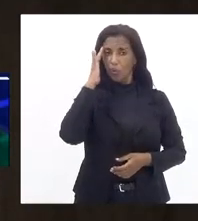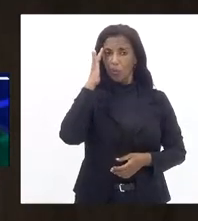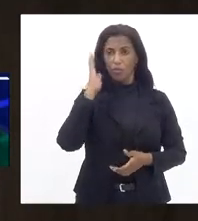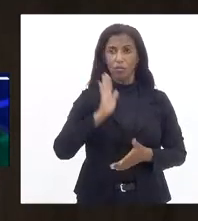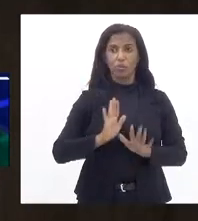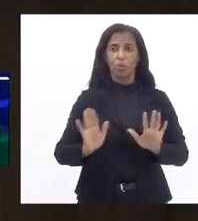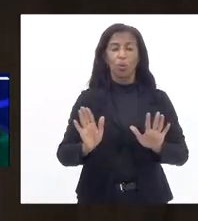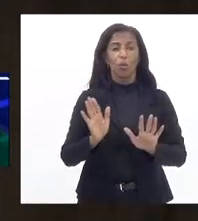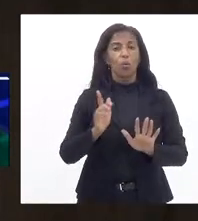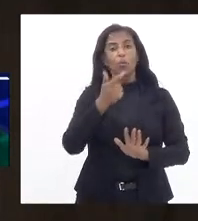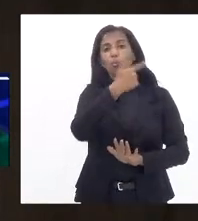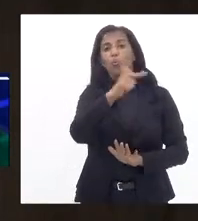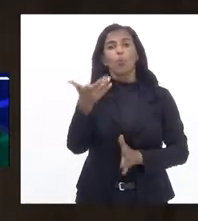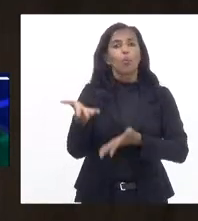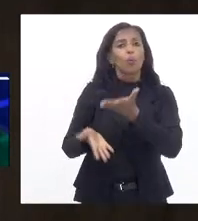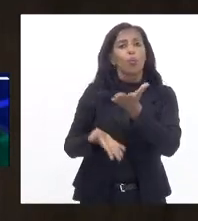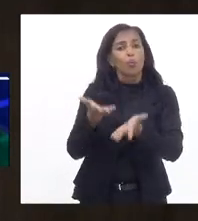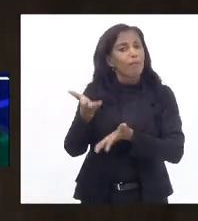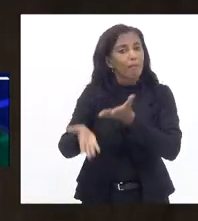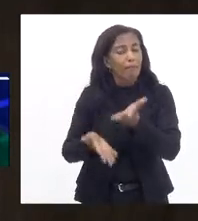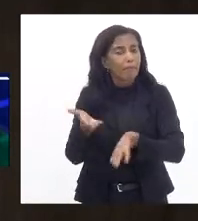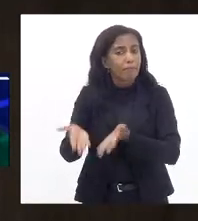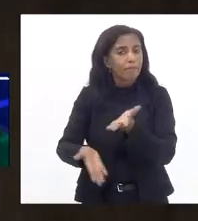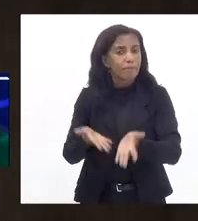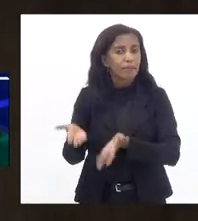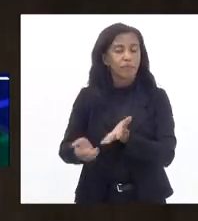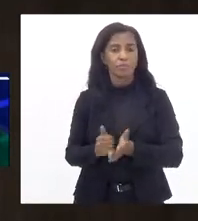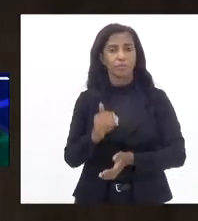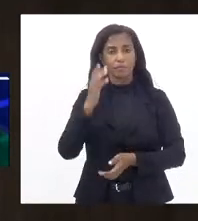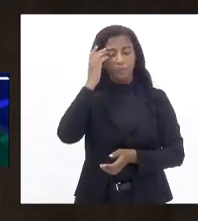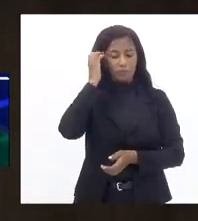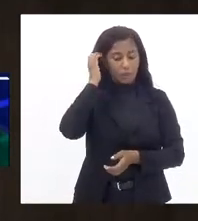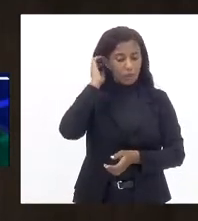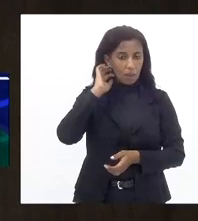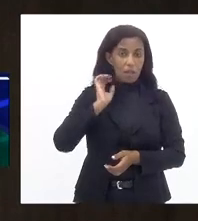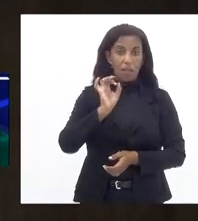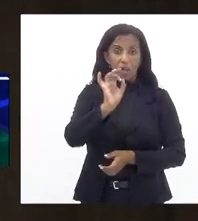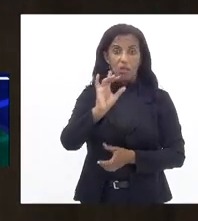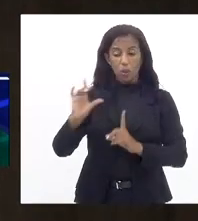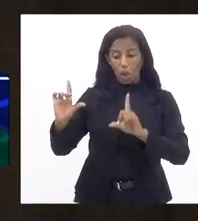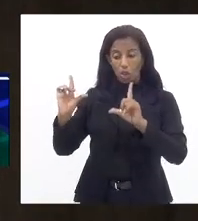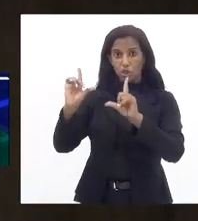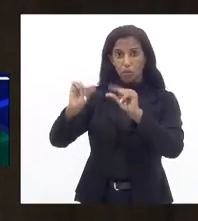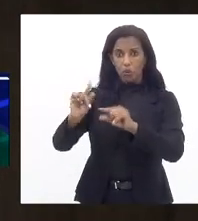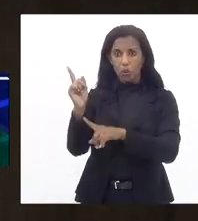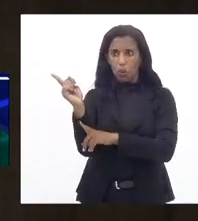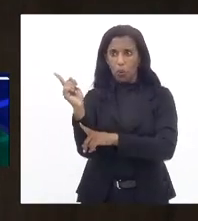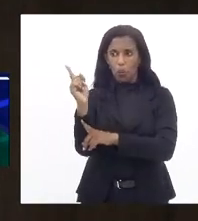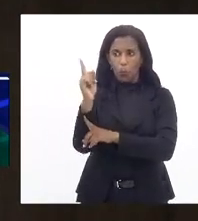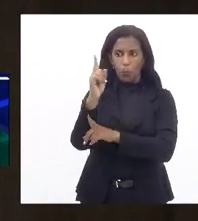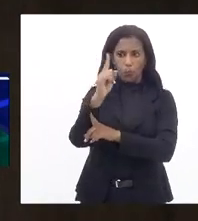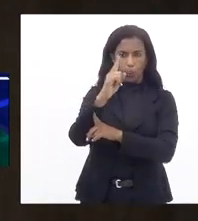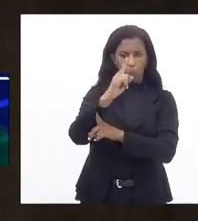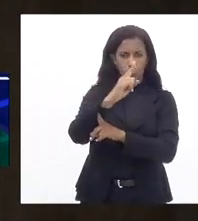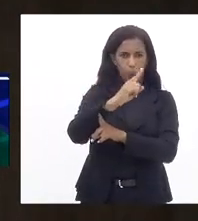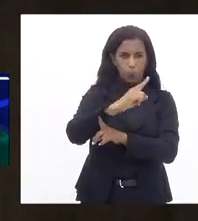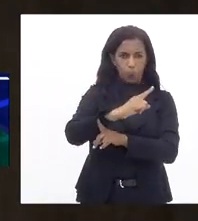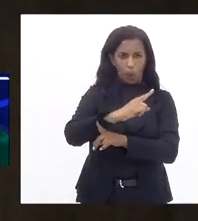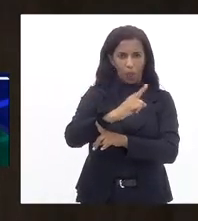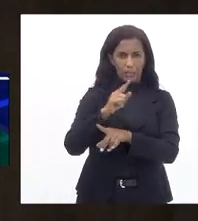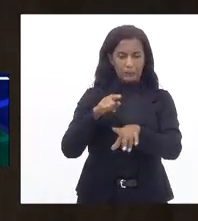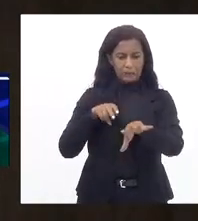presidente, o cuidado e só diminuírem a velocidade naquela parte onde